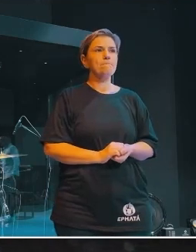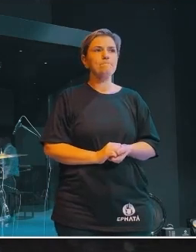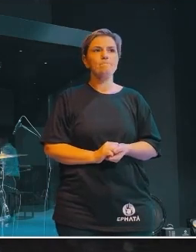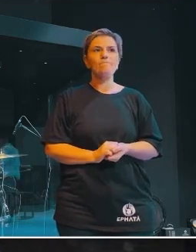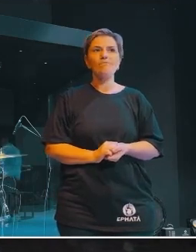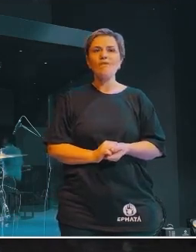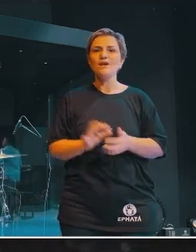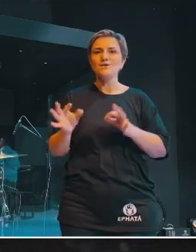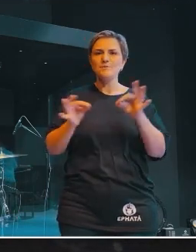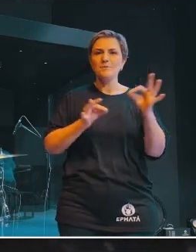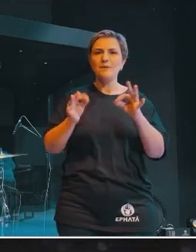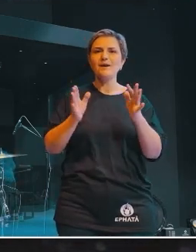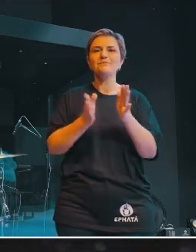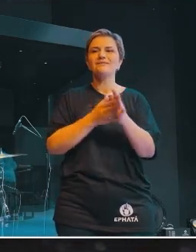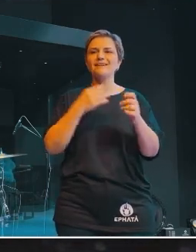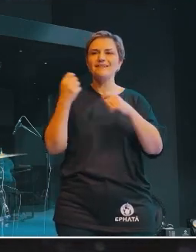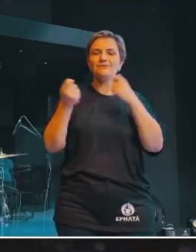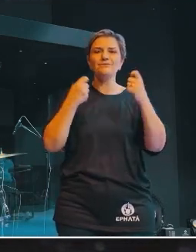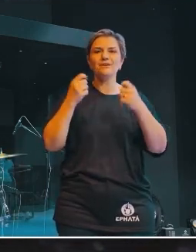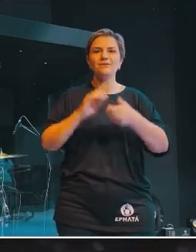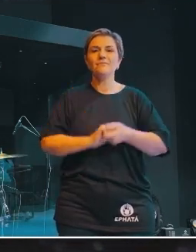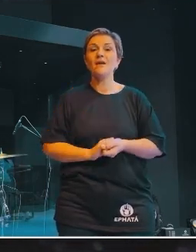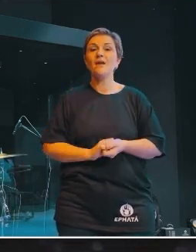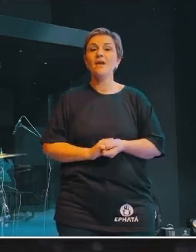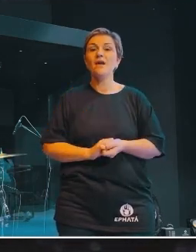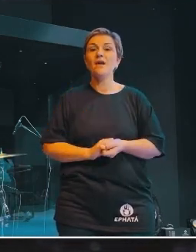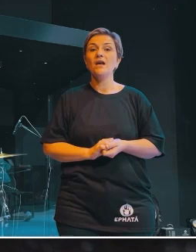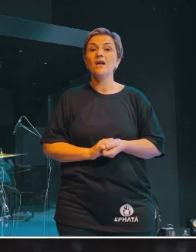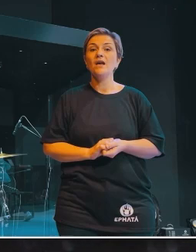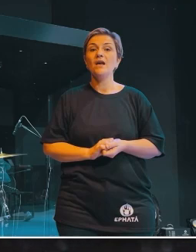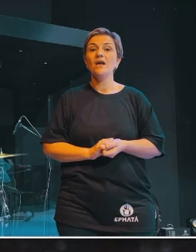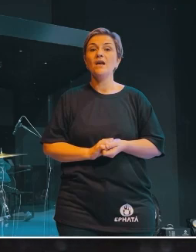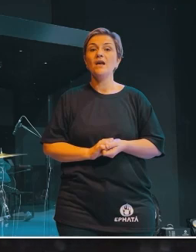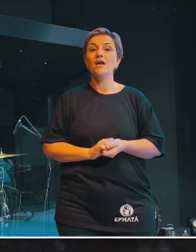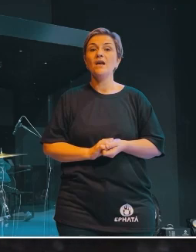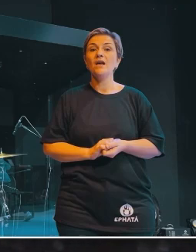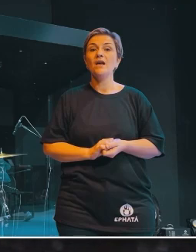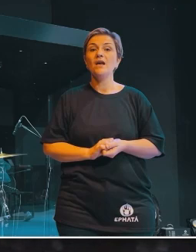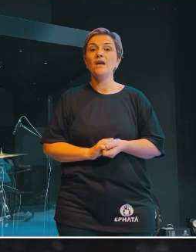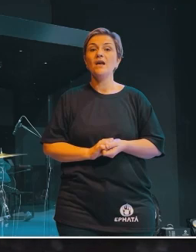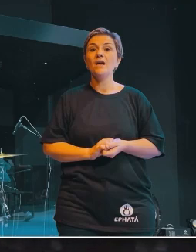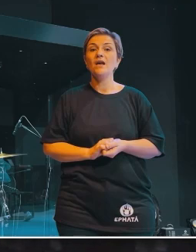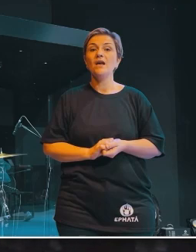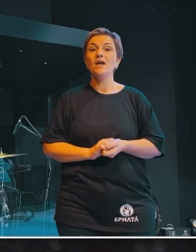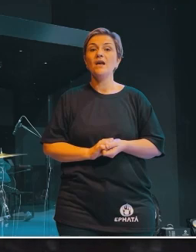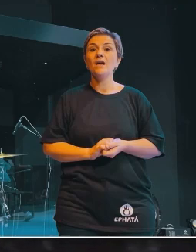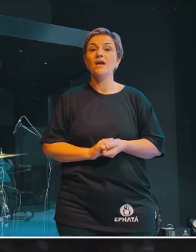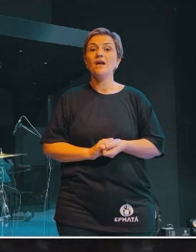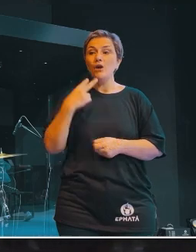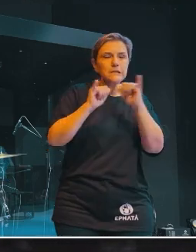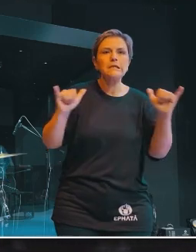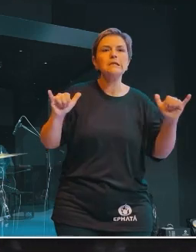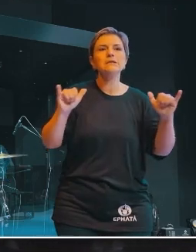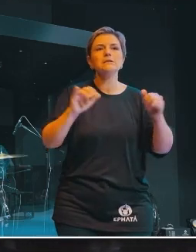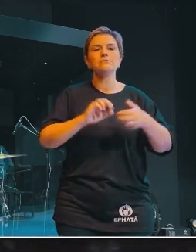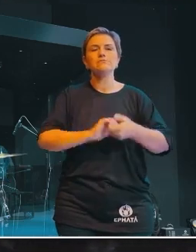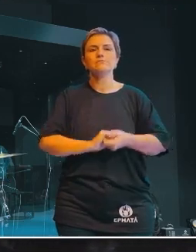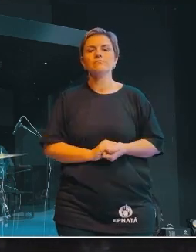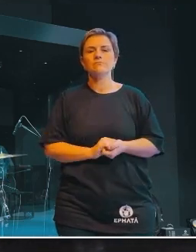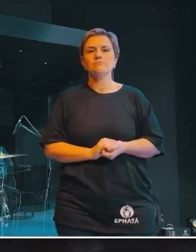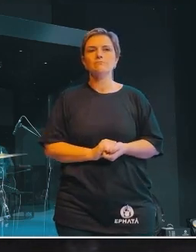um aleluia. Você e eu olhamos para tudo isso que aconteceu e declaramos: